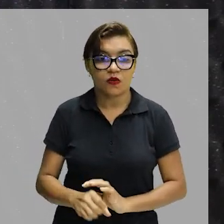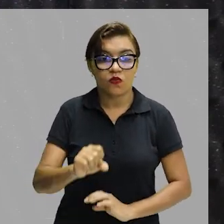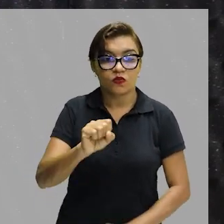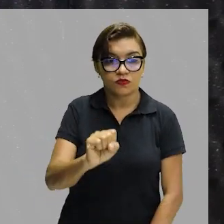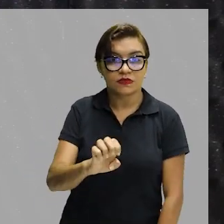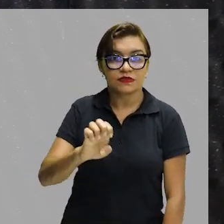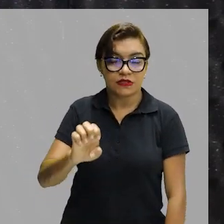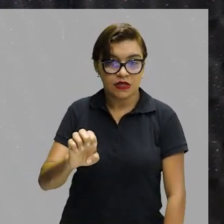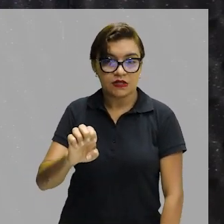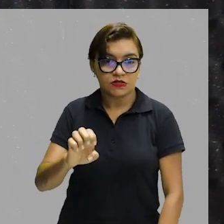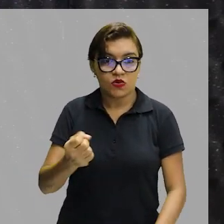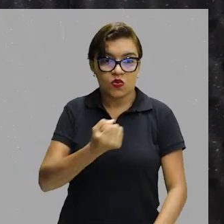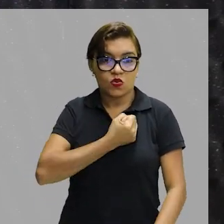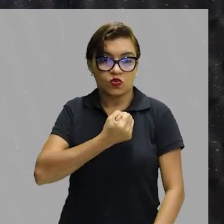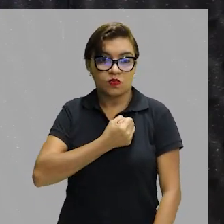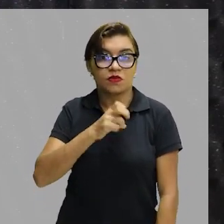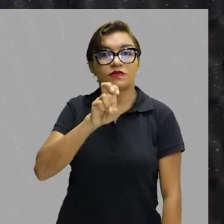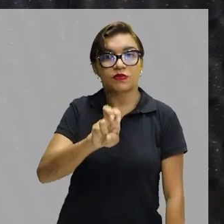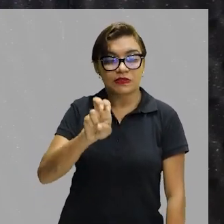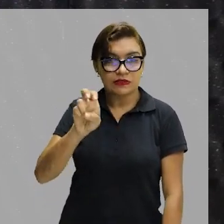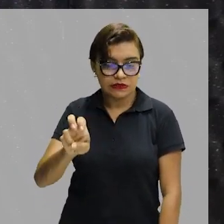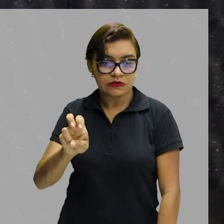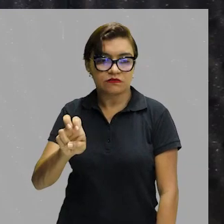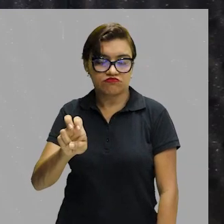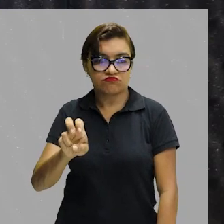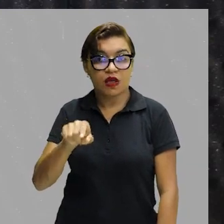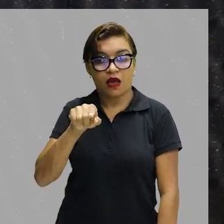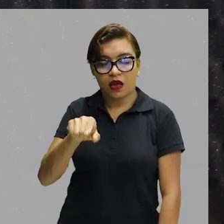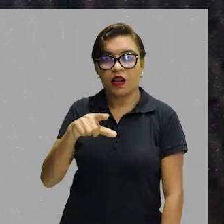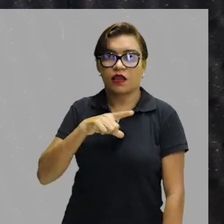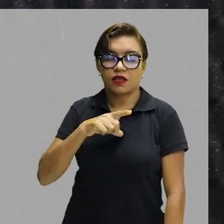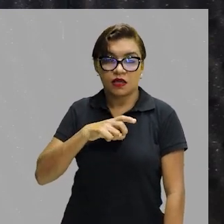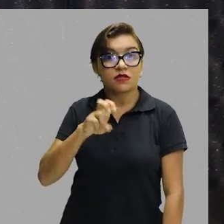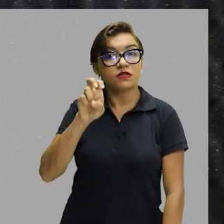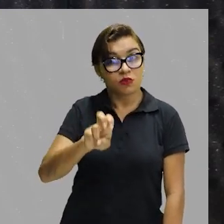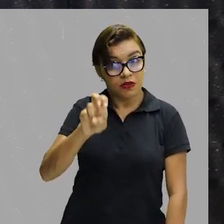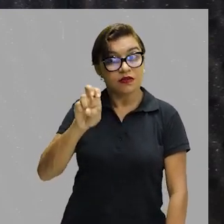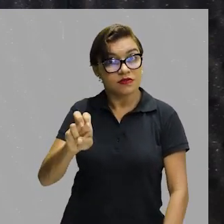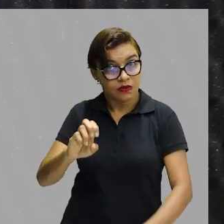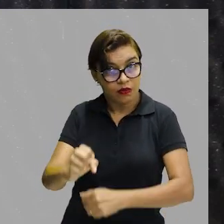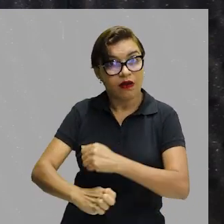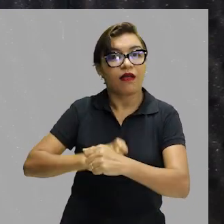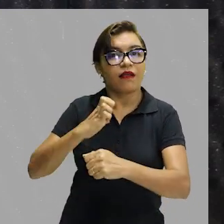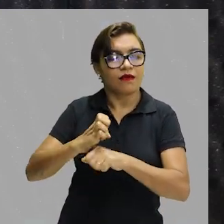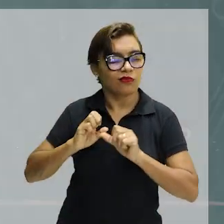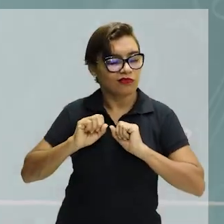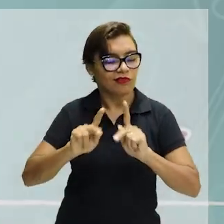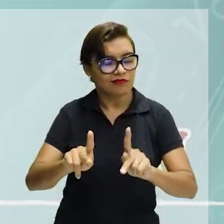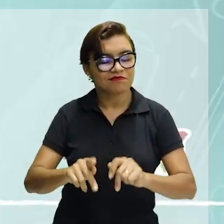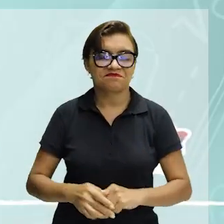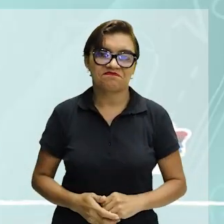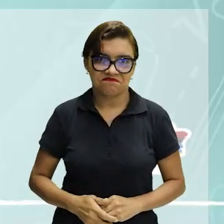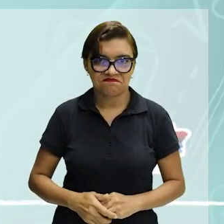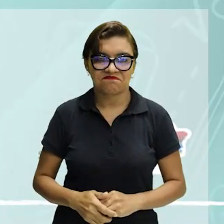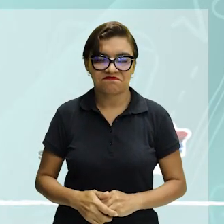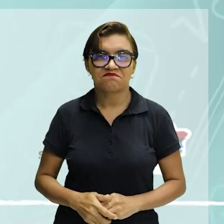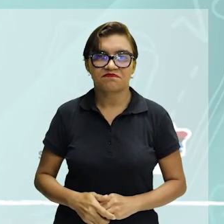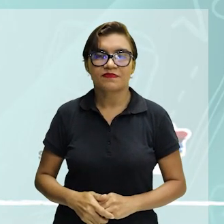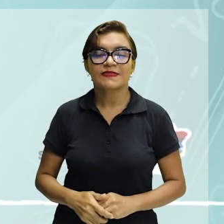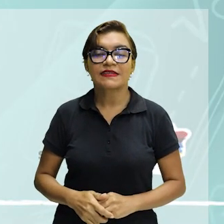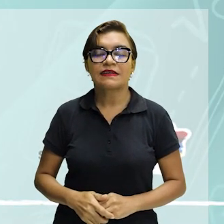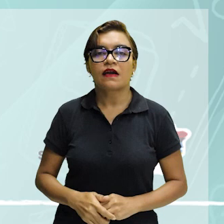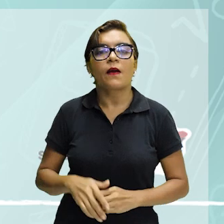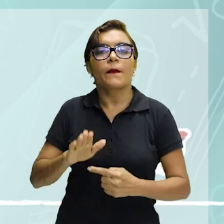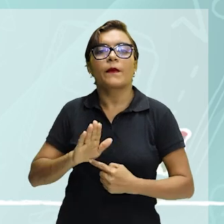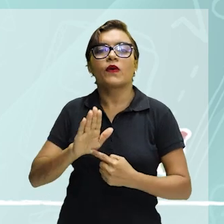55. O que isso quer dizer? Quer dizer que ele tem 55 elétrons, ok? E aqui eu estou mostrando